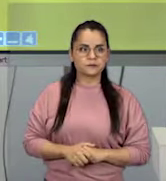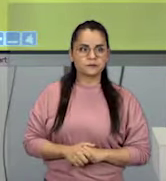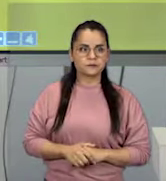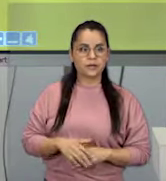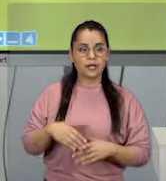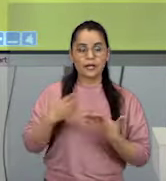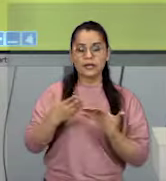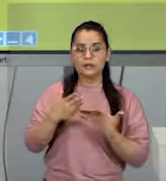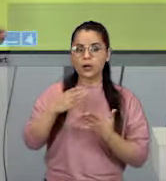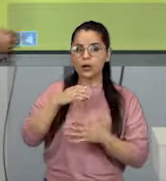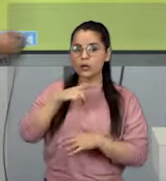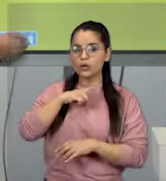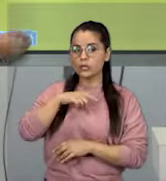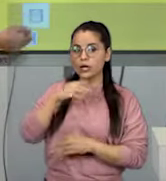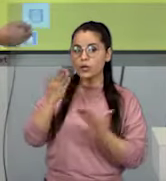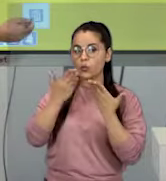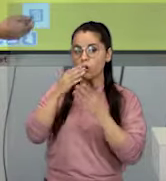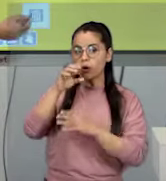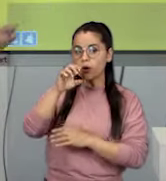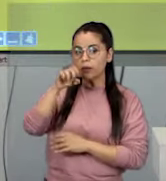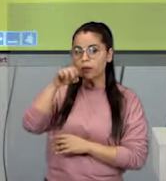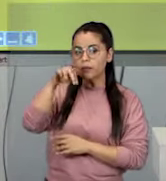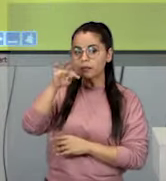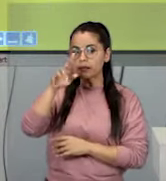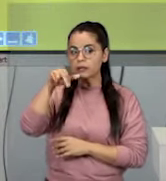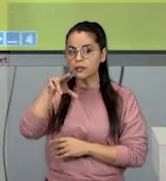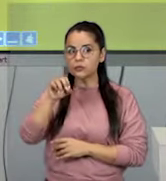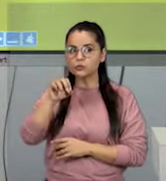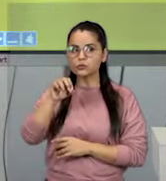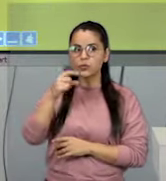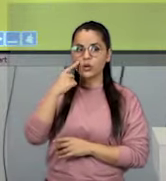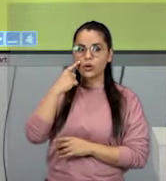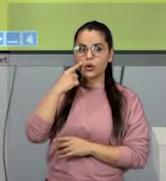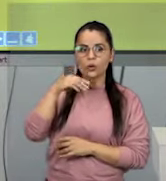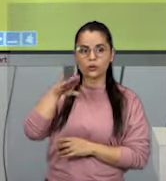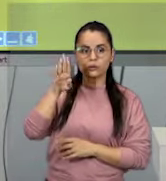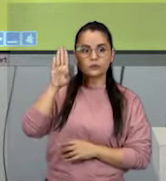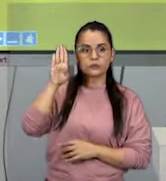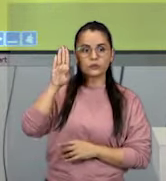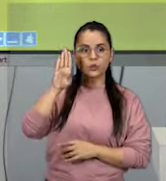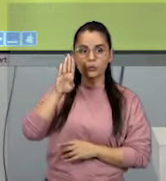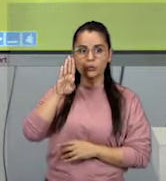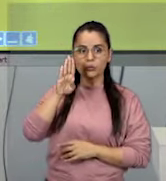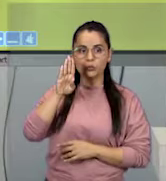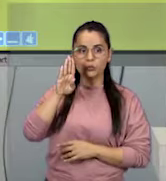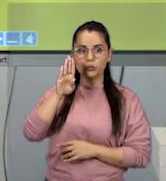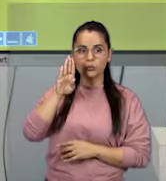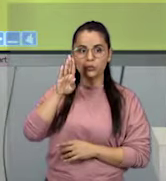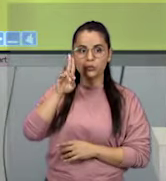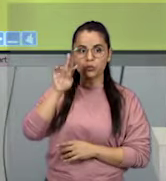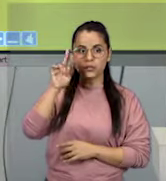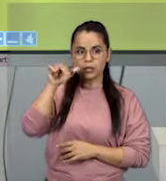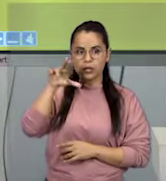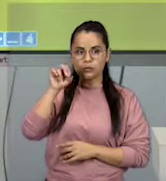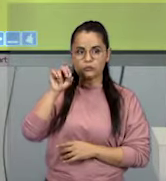Oi para o etano Oi para o etano Eu também estabelece para o butano